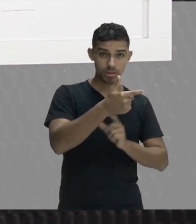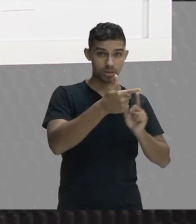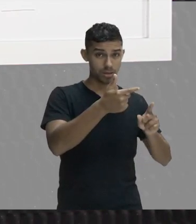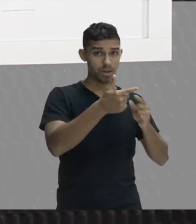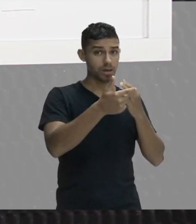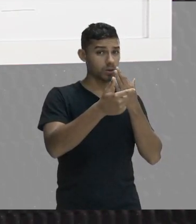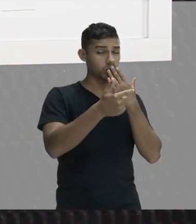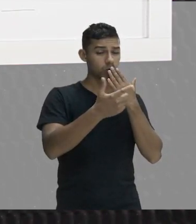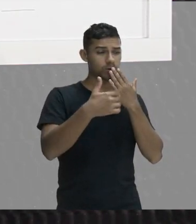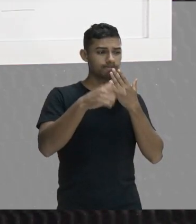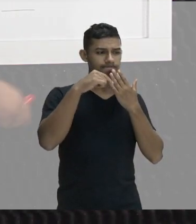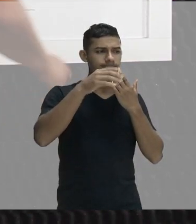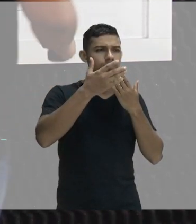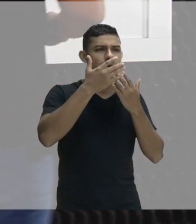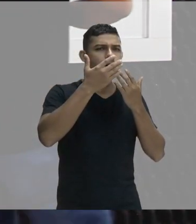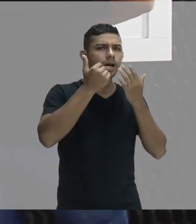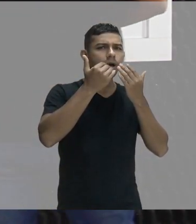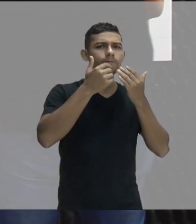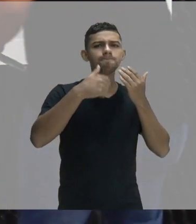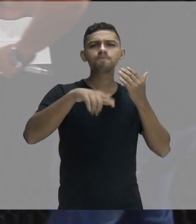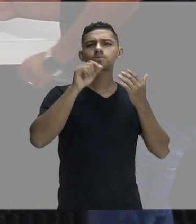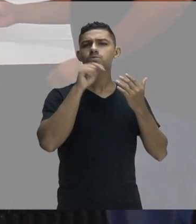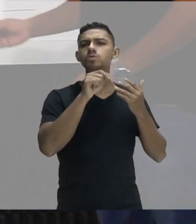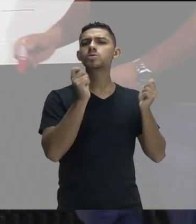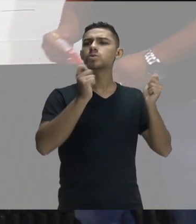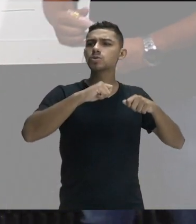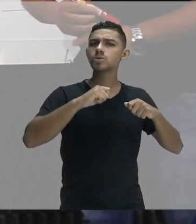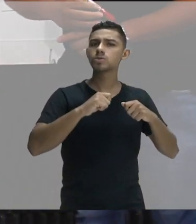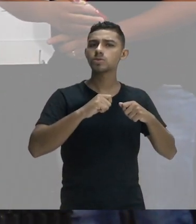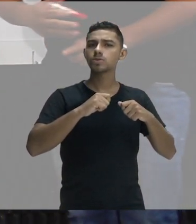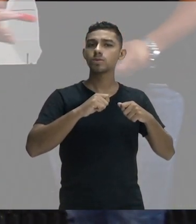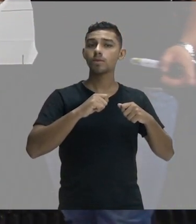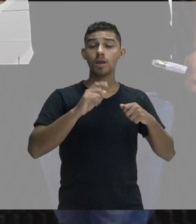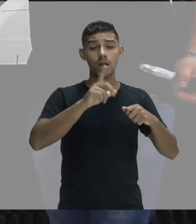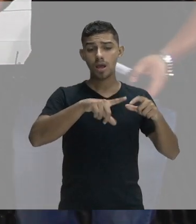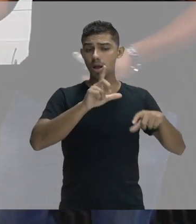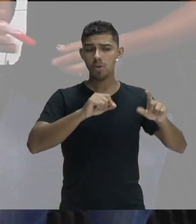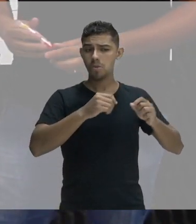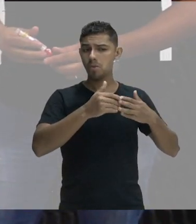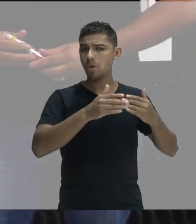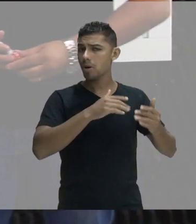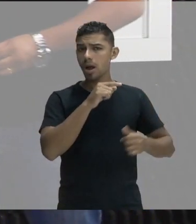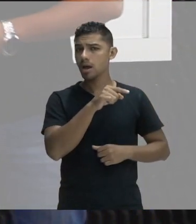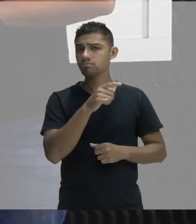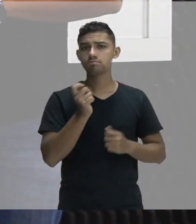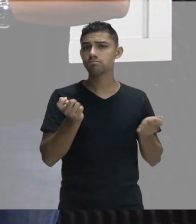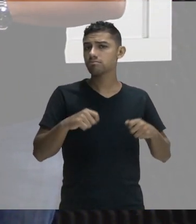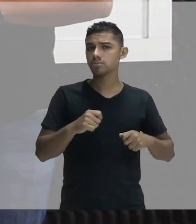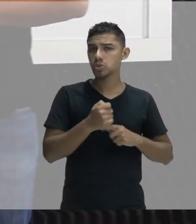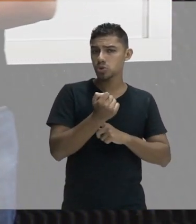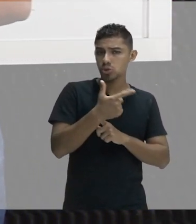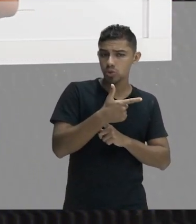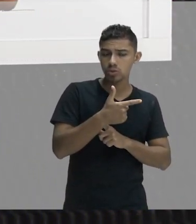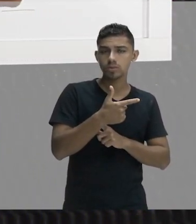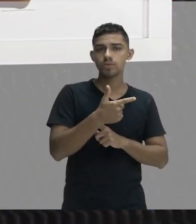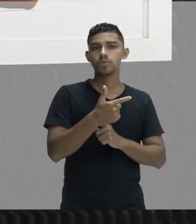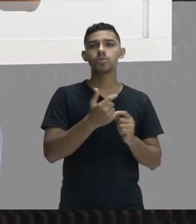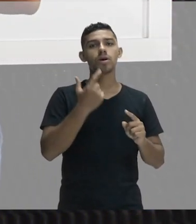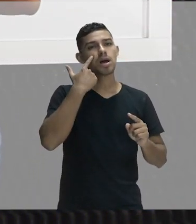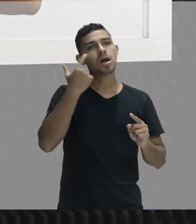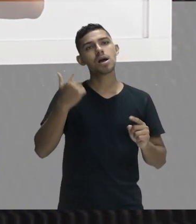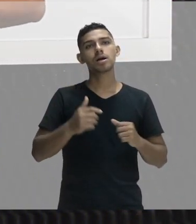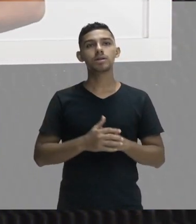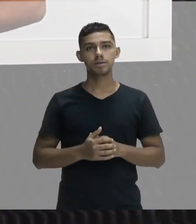sabores, beleza, então quais são as possibilidades de sorvete? Você pode escolher qualquer um dos 12. Essa combinação que eu vou fazer é